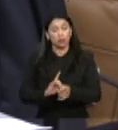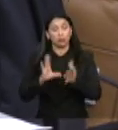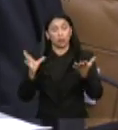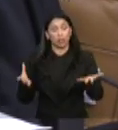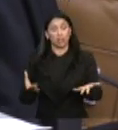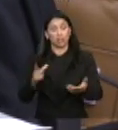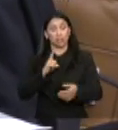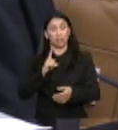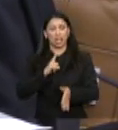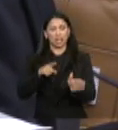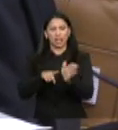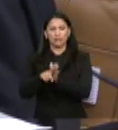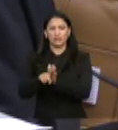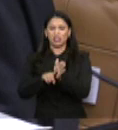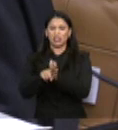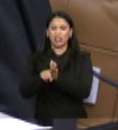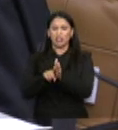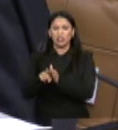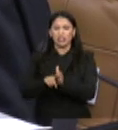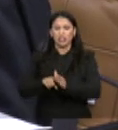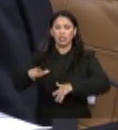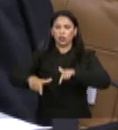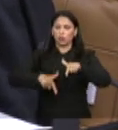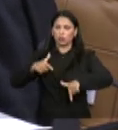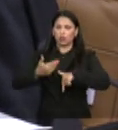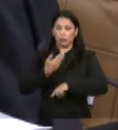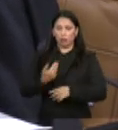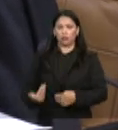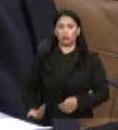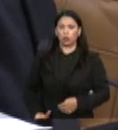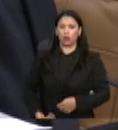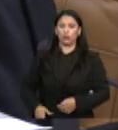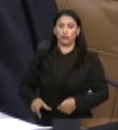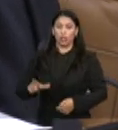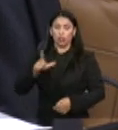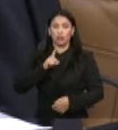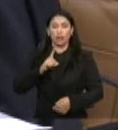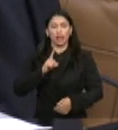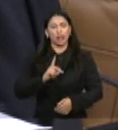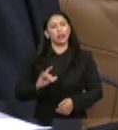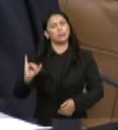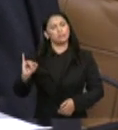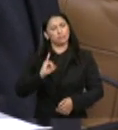fiscalização dos afazeres públicos são inerentes republicano